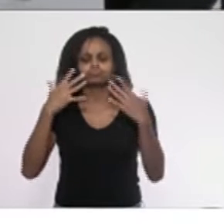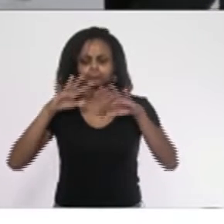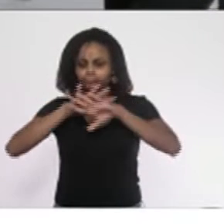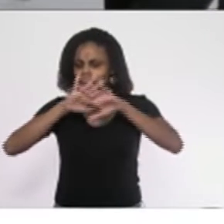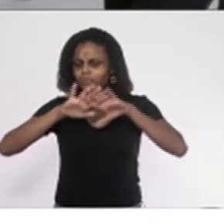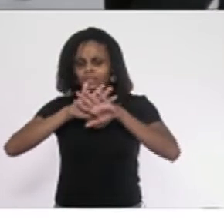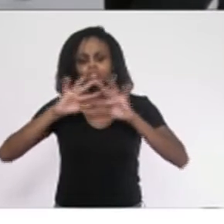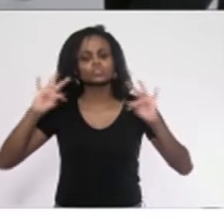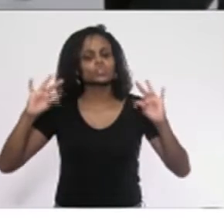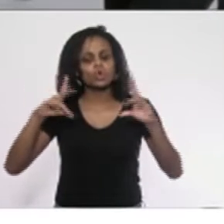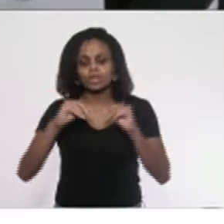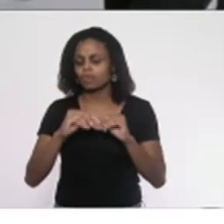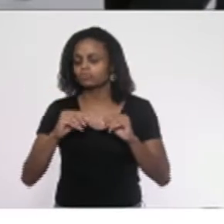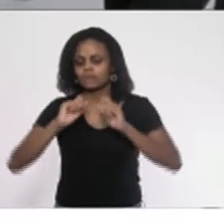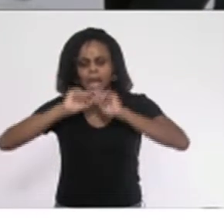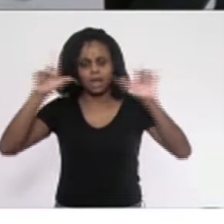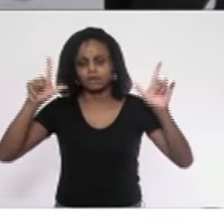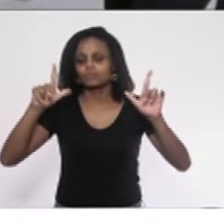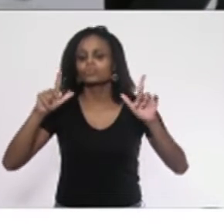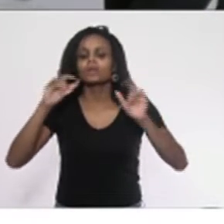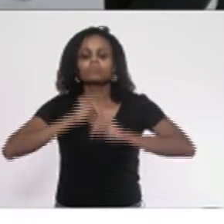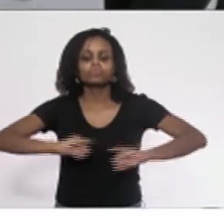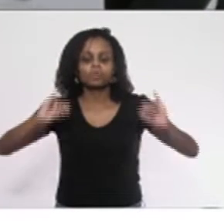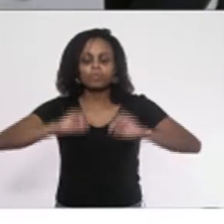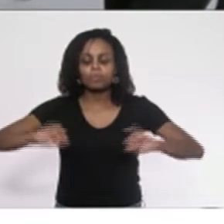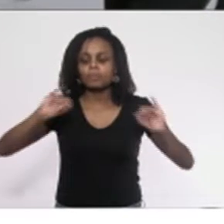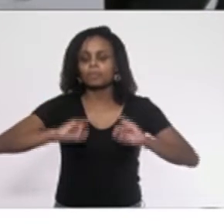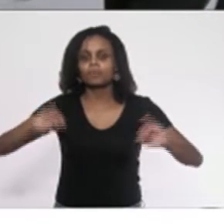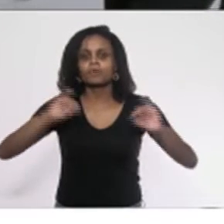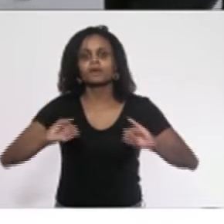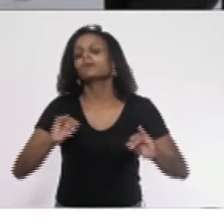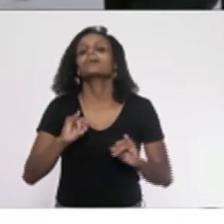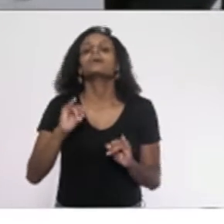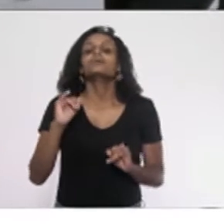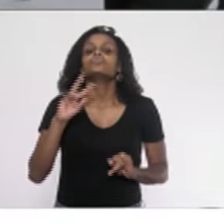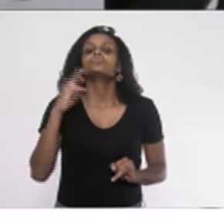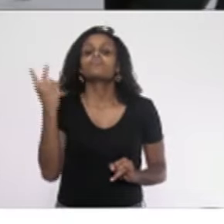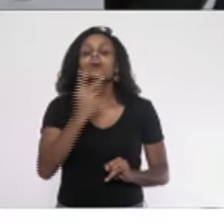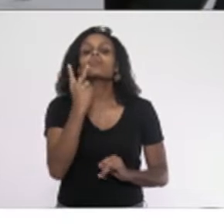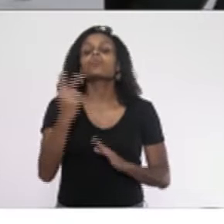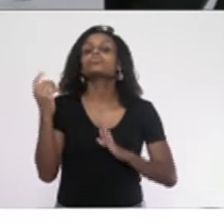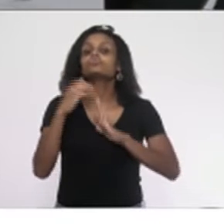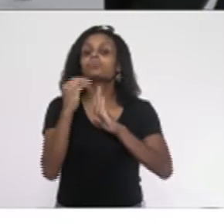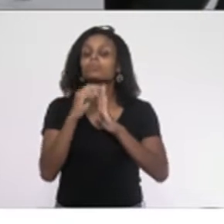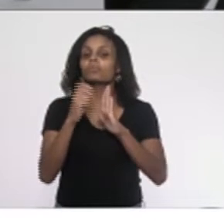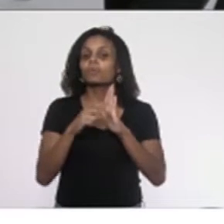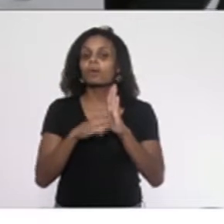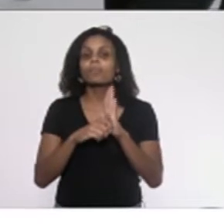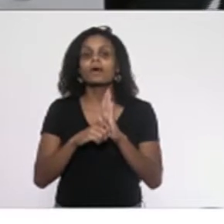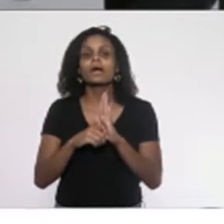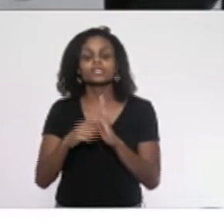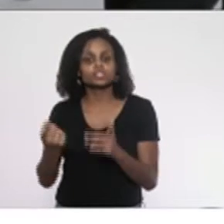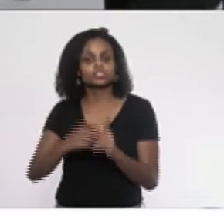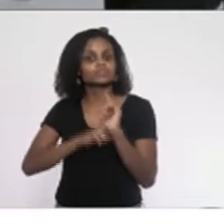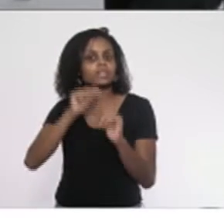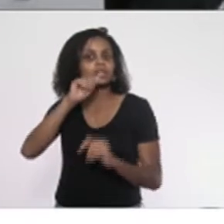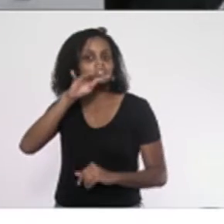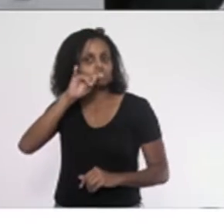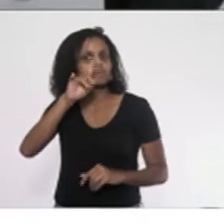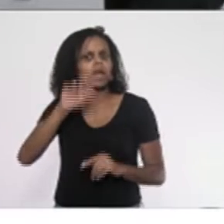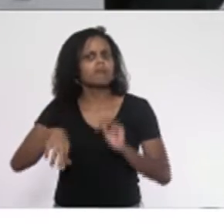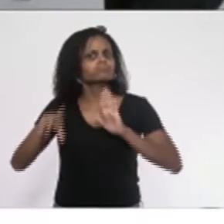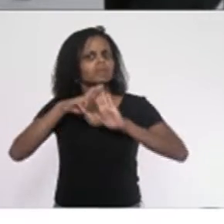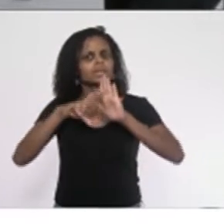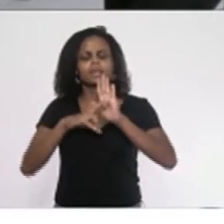em relação a isso. Né? Publicidade dos valores inscritos em dívida ativa é regra e está definida no